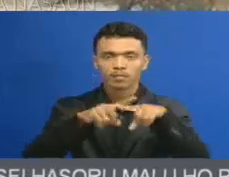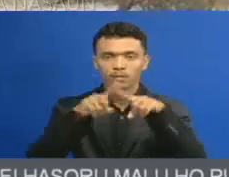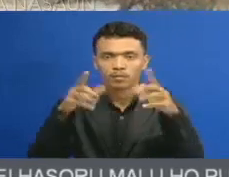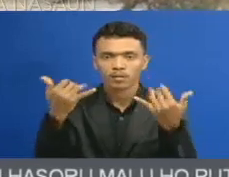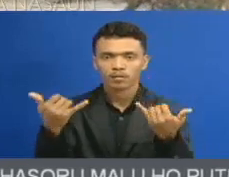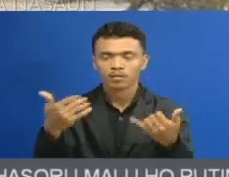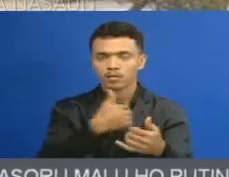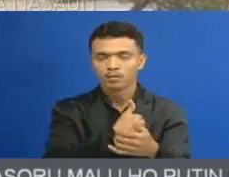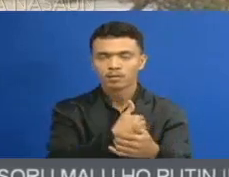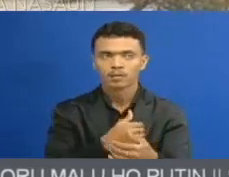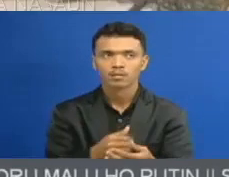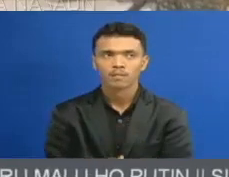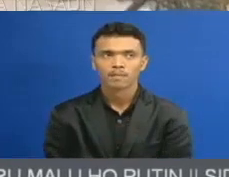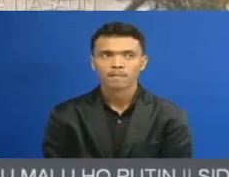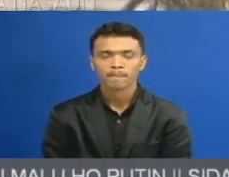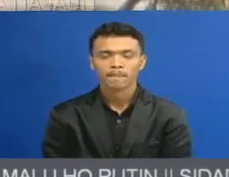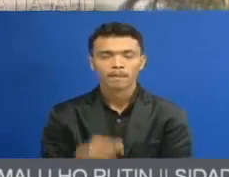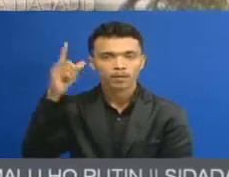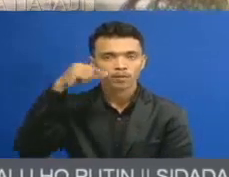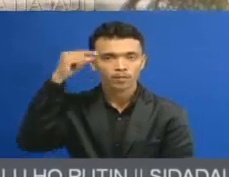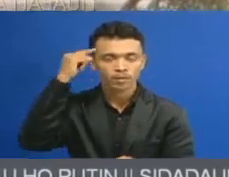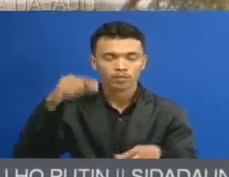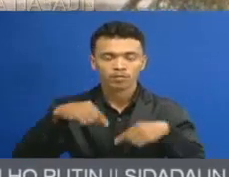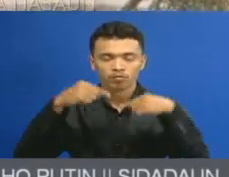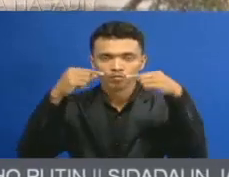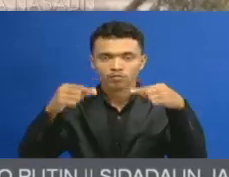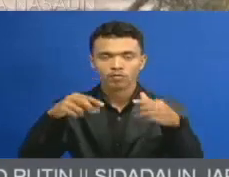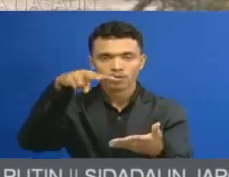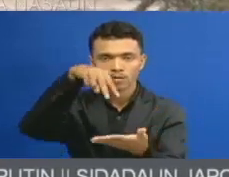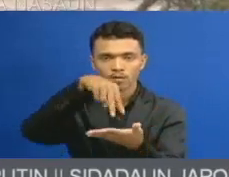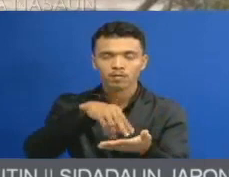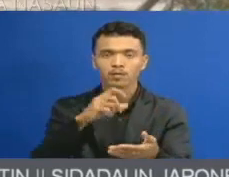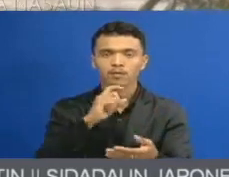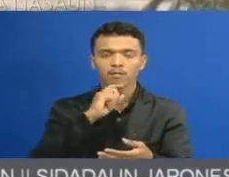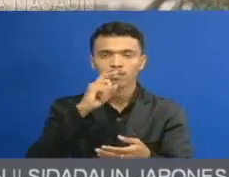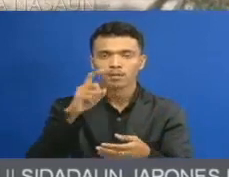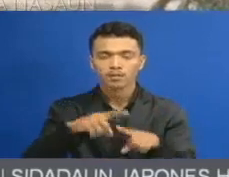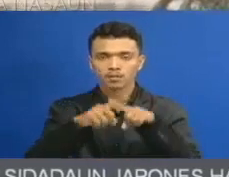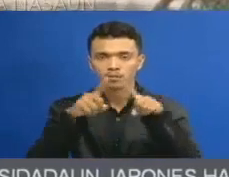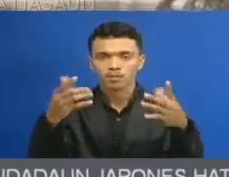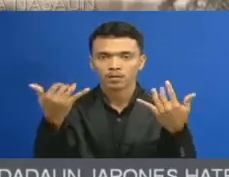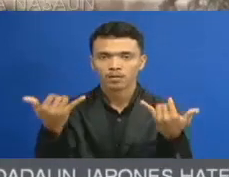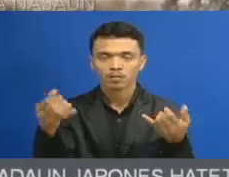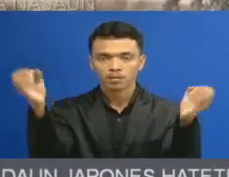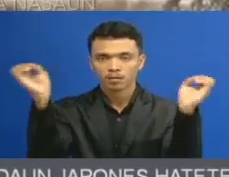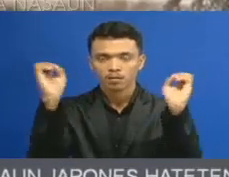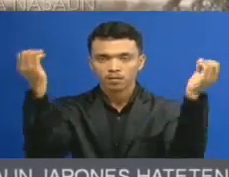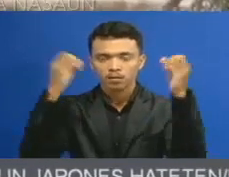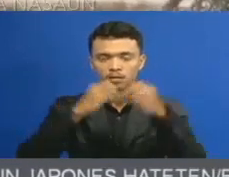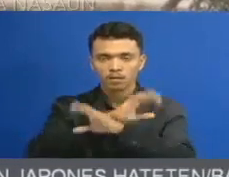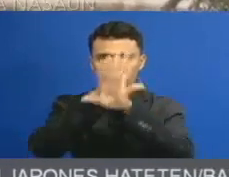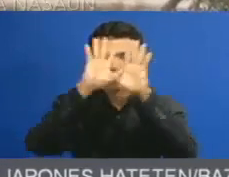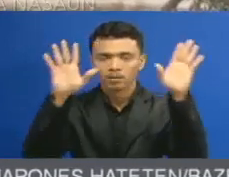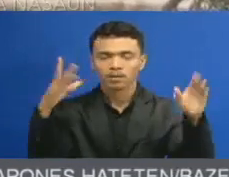ba eletricidade ni nian governo agora fo mai ona amidan tirin te ona ni ri ni ne mai sto agora ni sela lakan ida ne mak amine